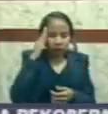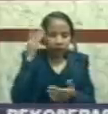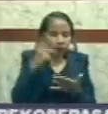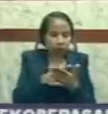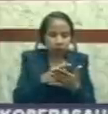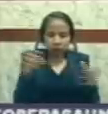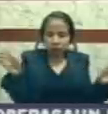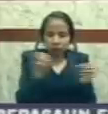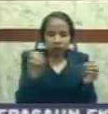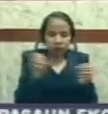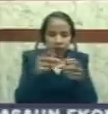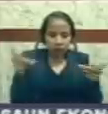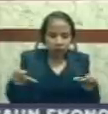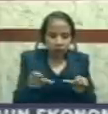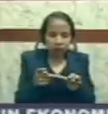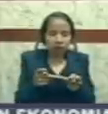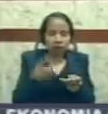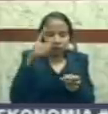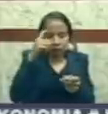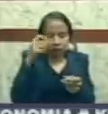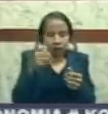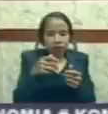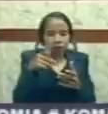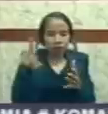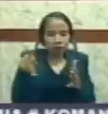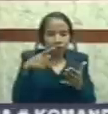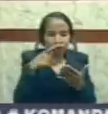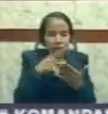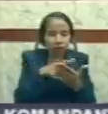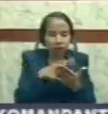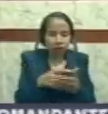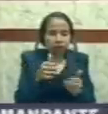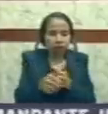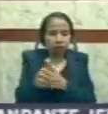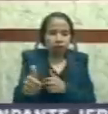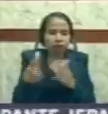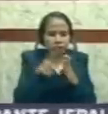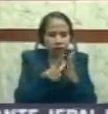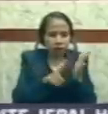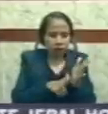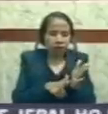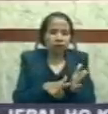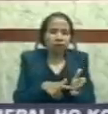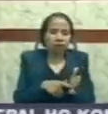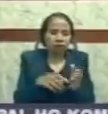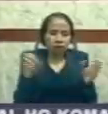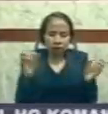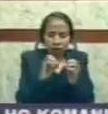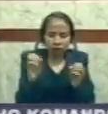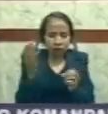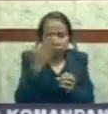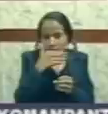fatin tamba proposta irene base ba orgânica e ladun